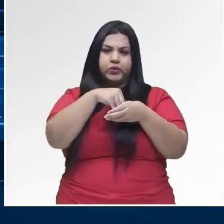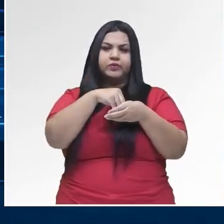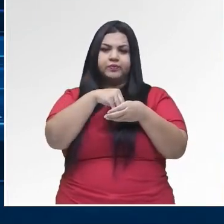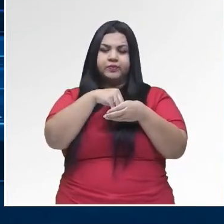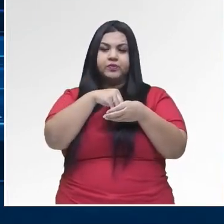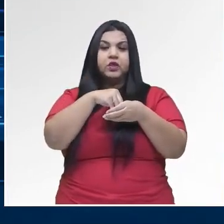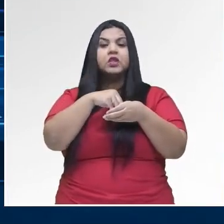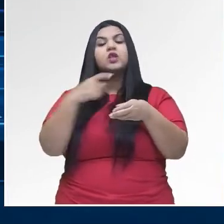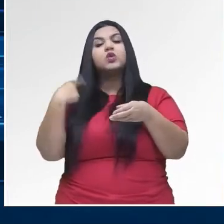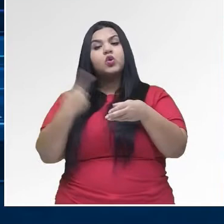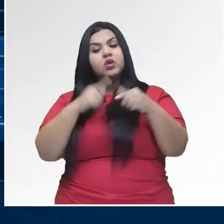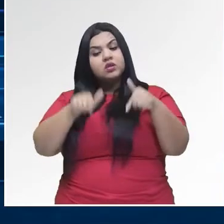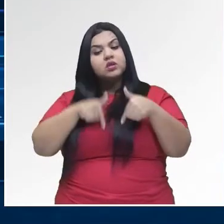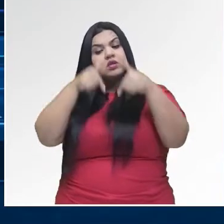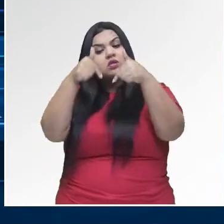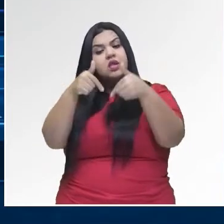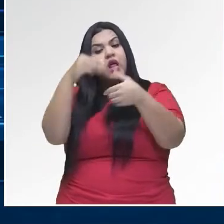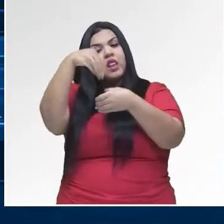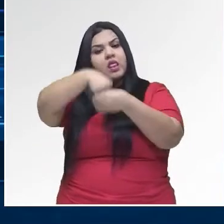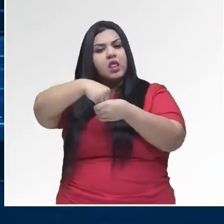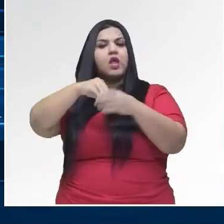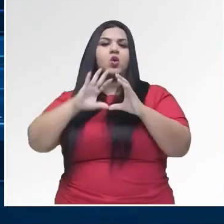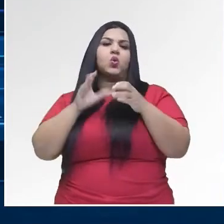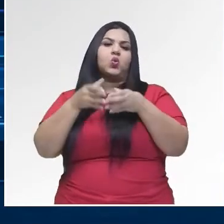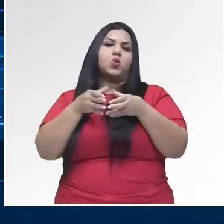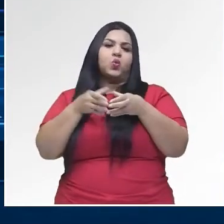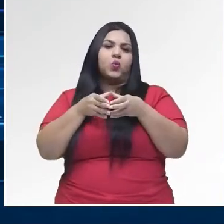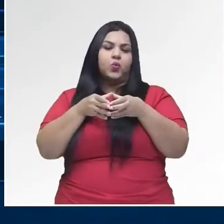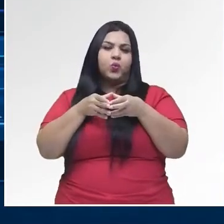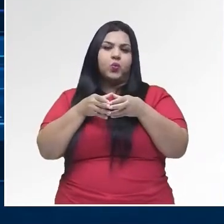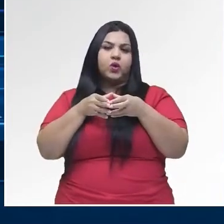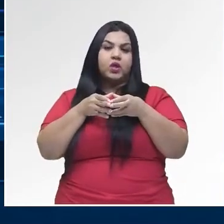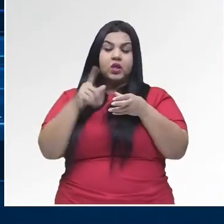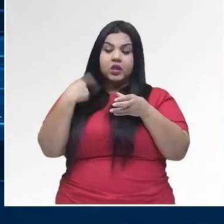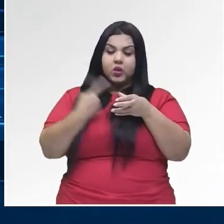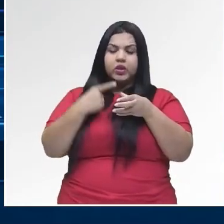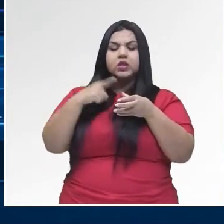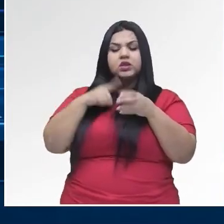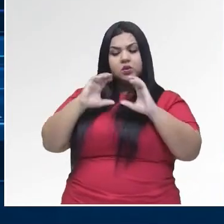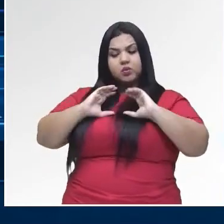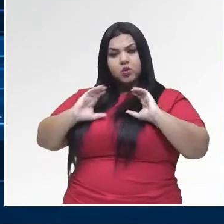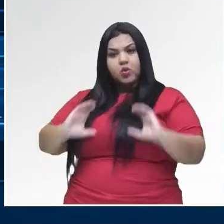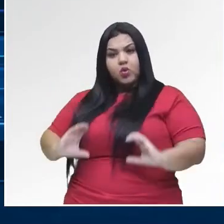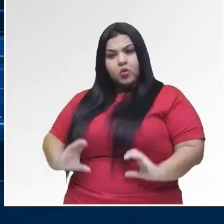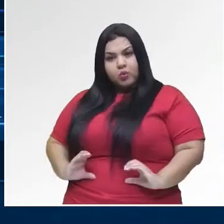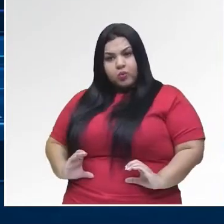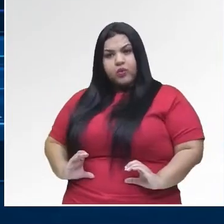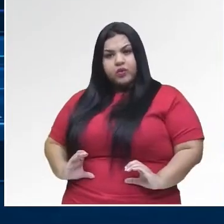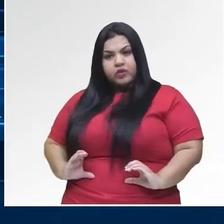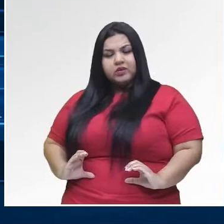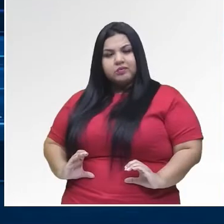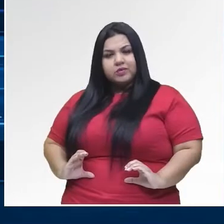E nós agimos dentro desse grupo. Nós temos um comportamento dentro desse grupo.